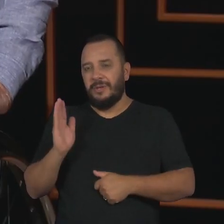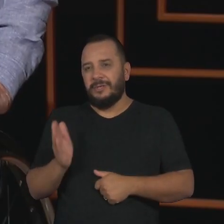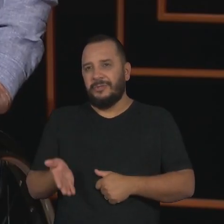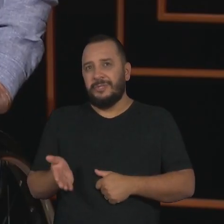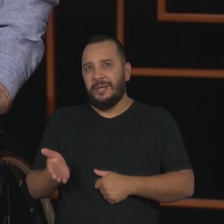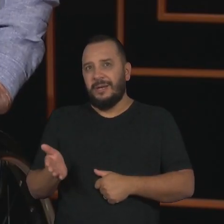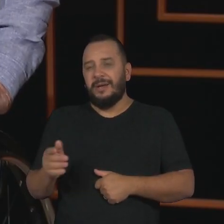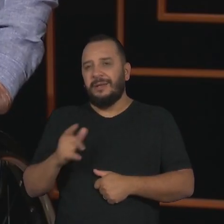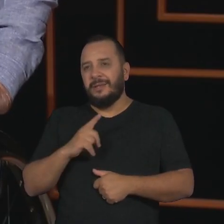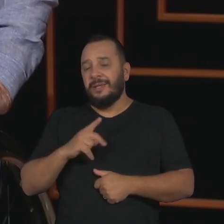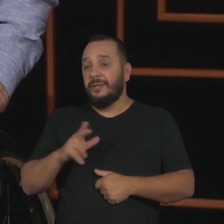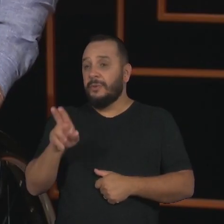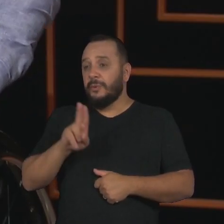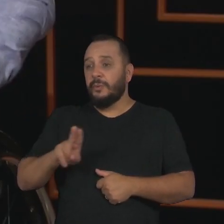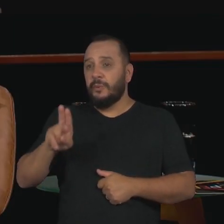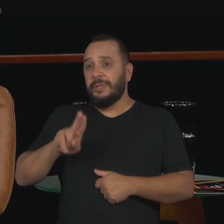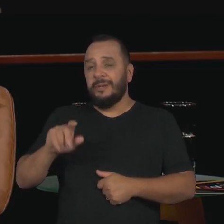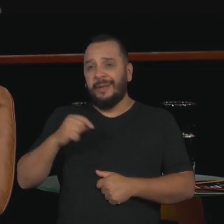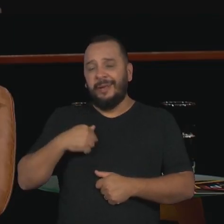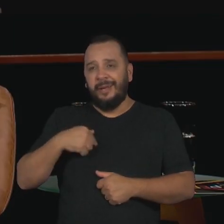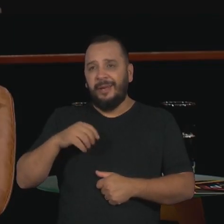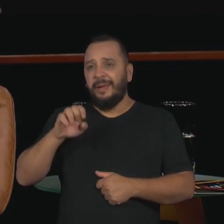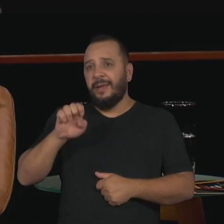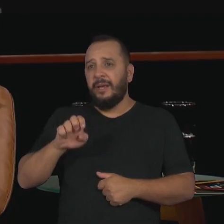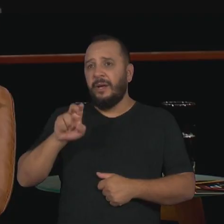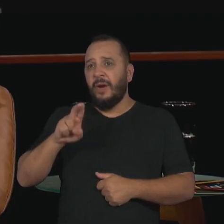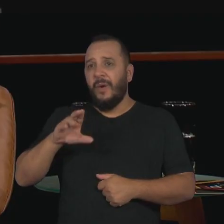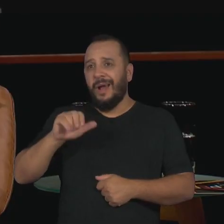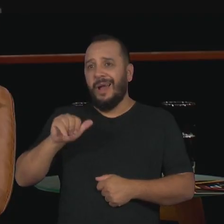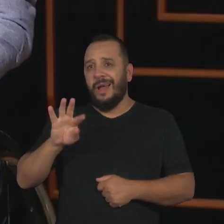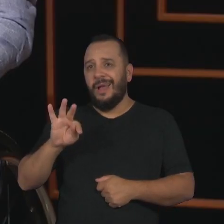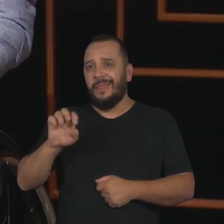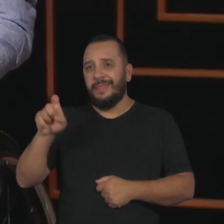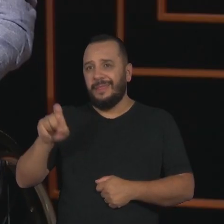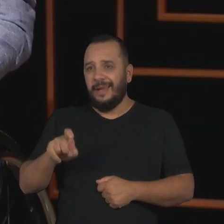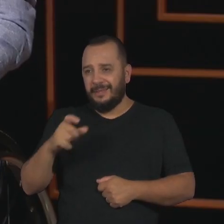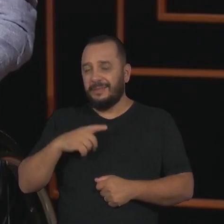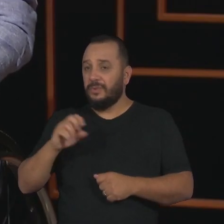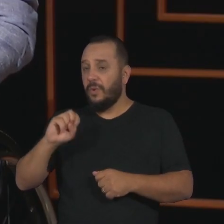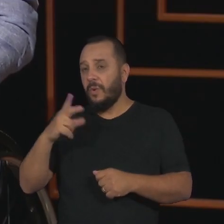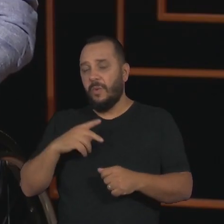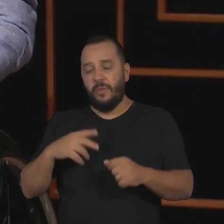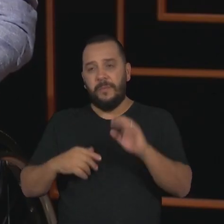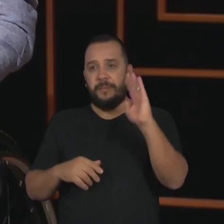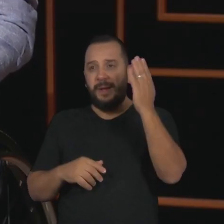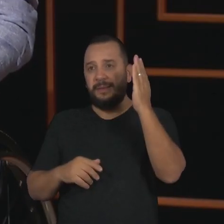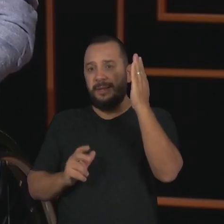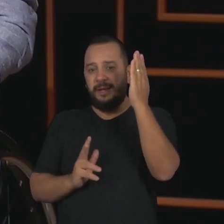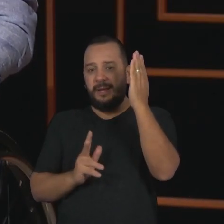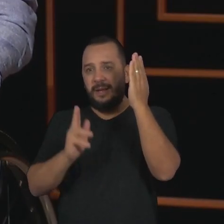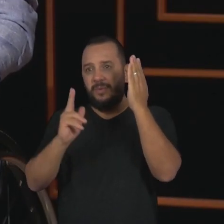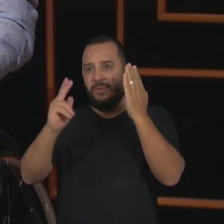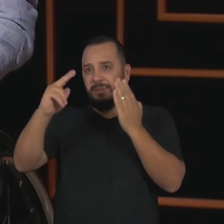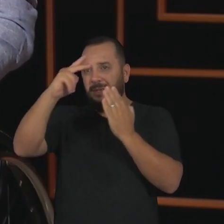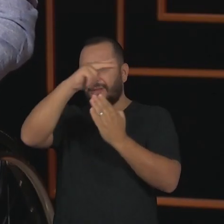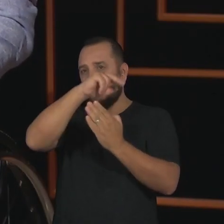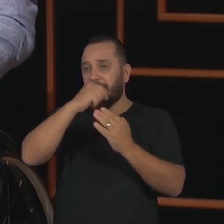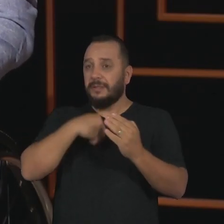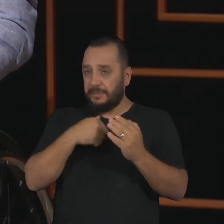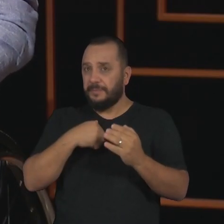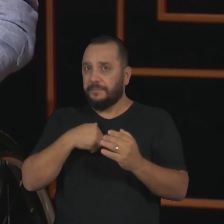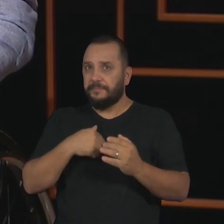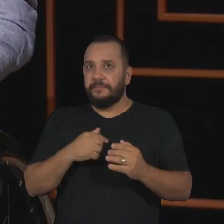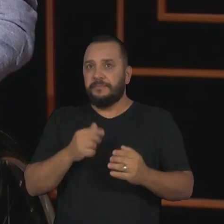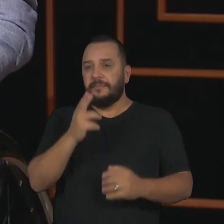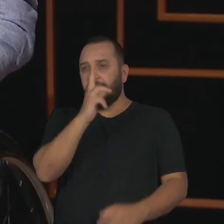com eucatex recortado ou madeira recortada, onde eu pintava a